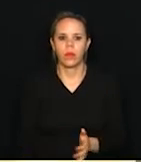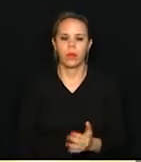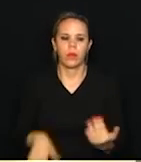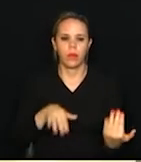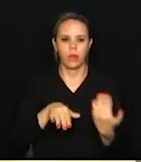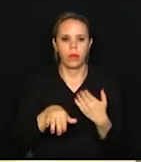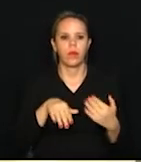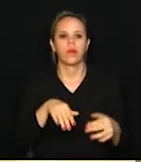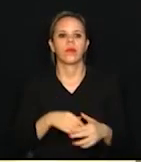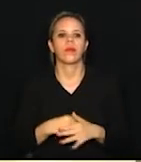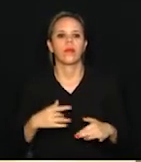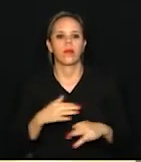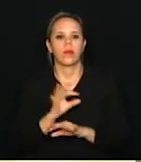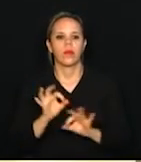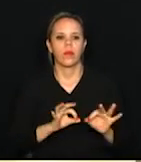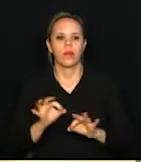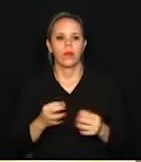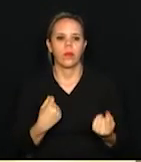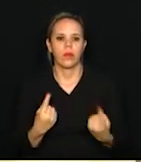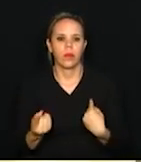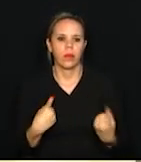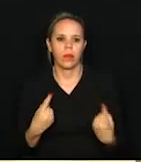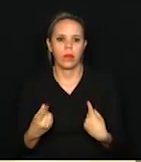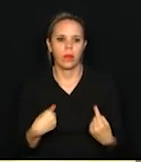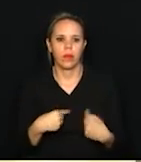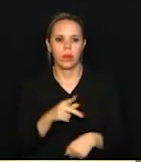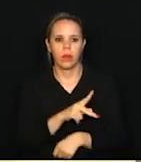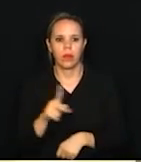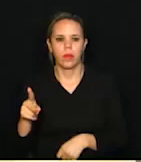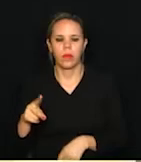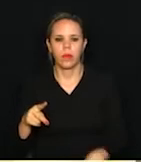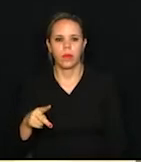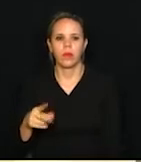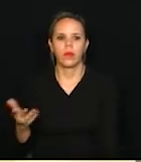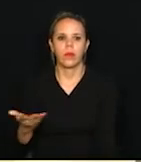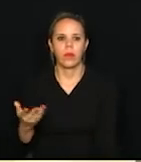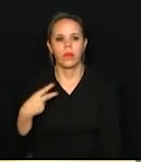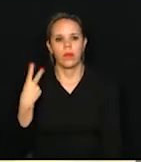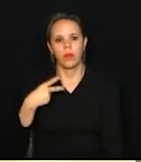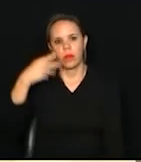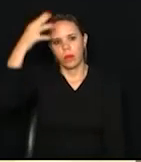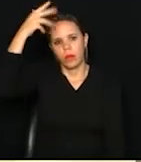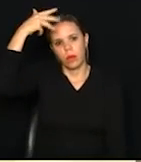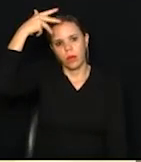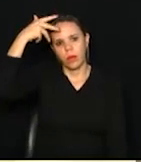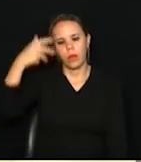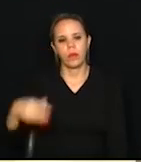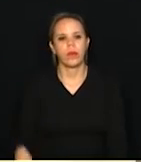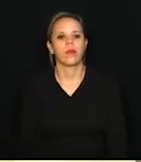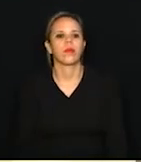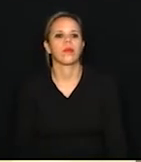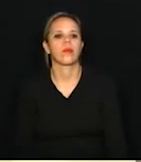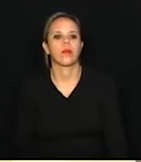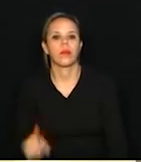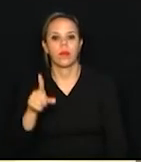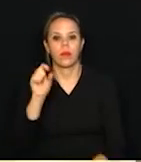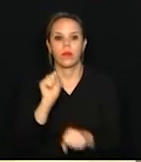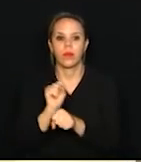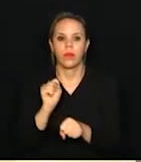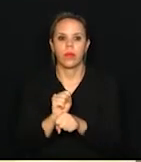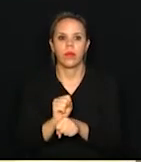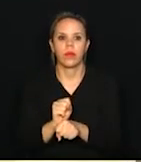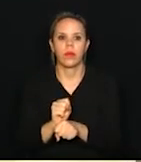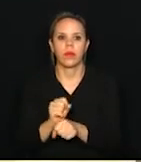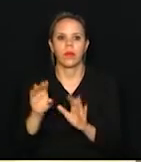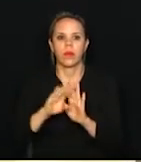Mobilidade Urbana e Planejamento Viário e presidida hoje pelo vereador Rodrigo da Farmadic. Não saia daí, fique com a gente